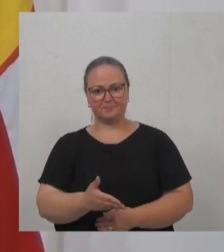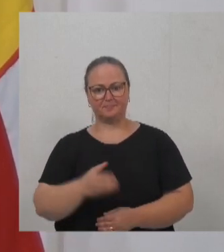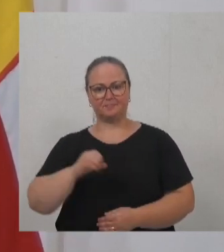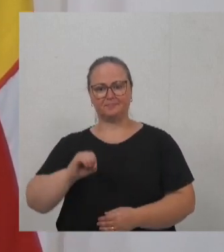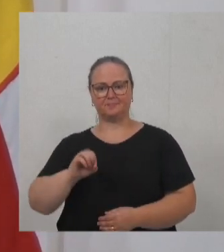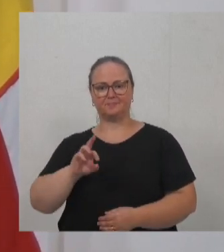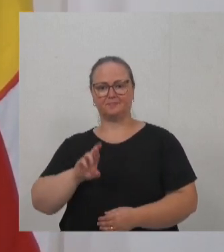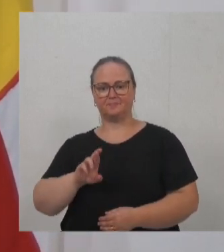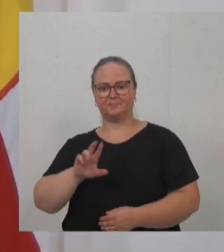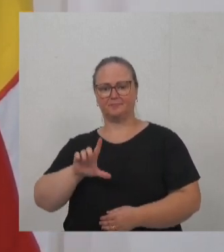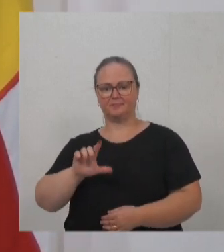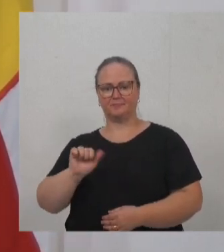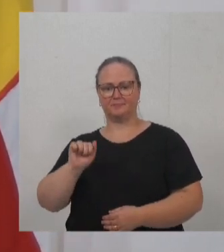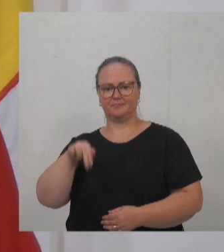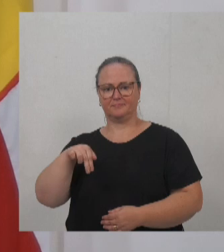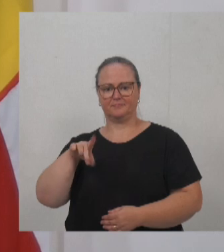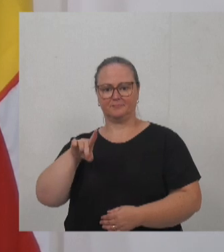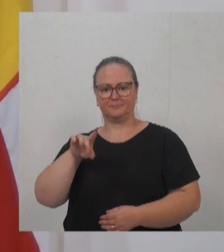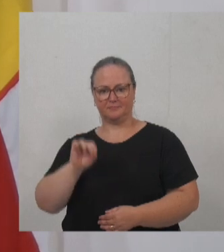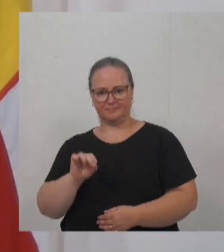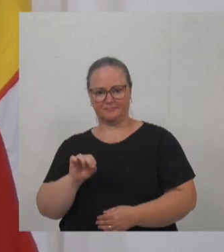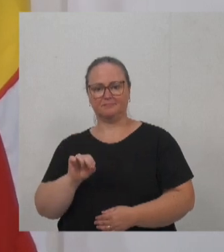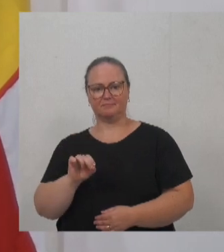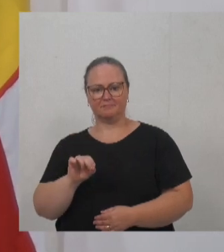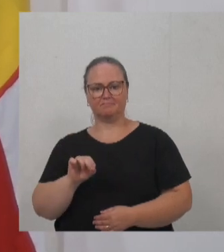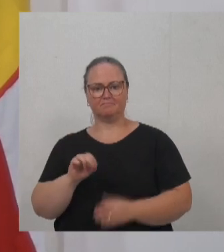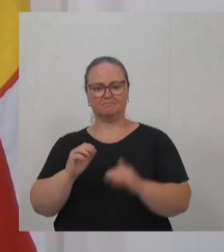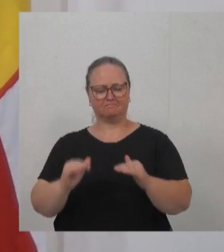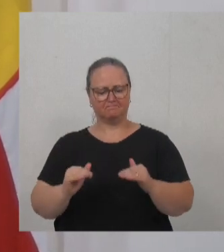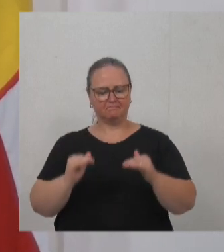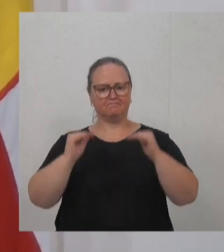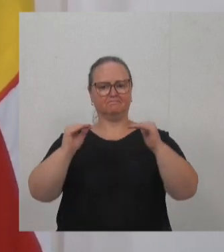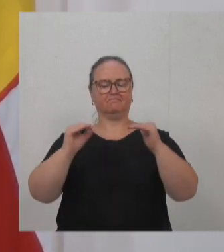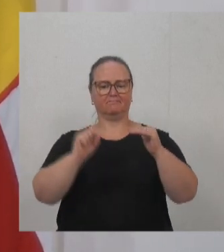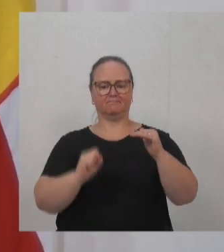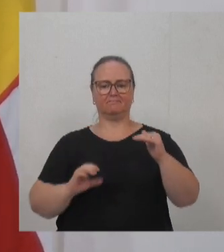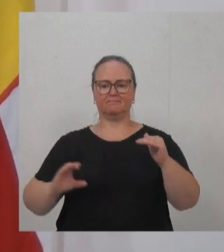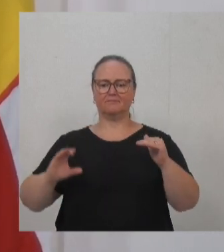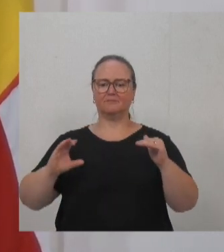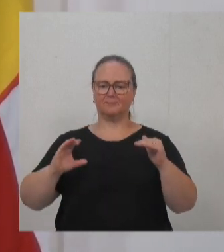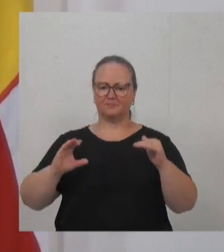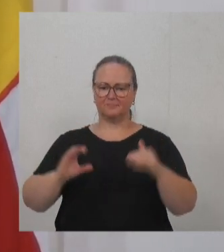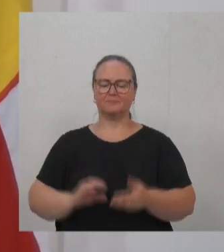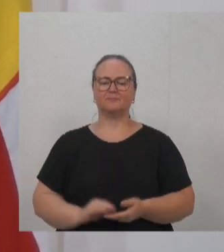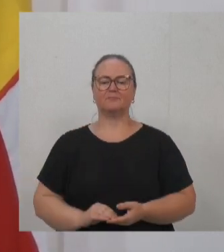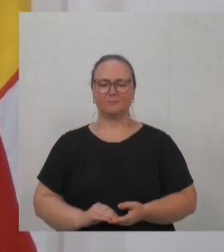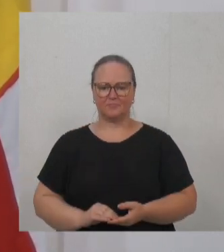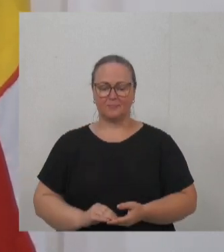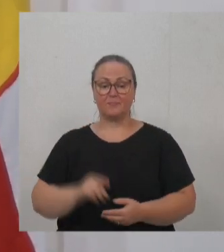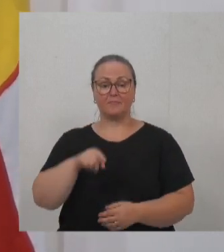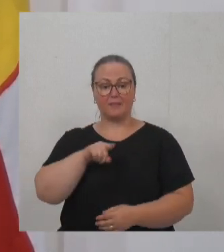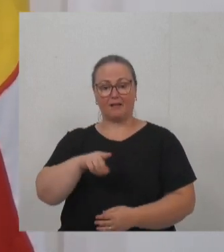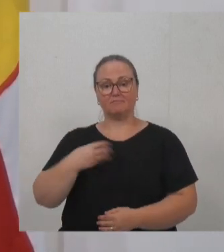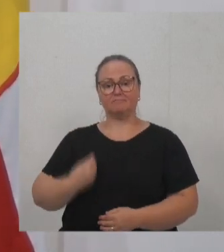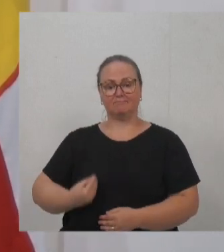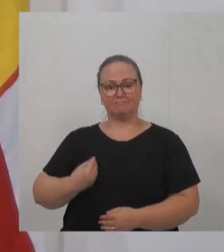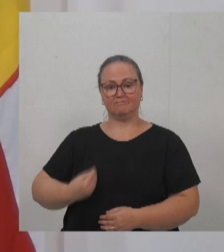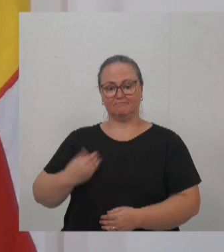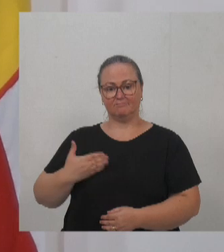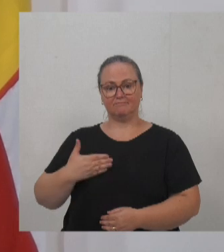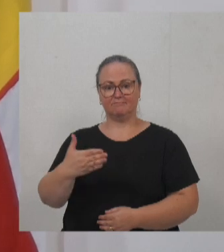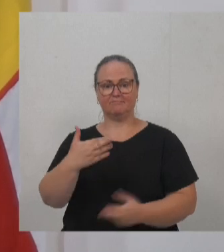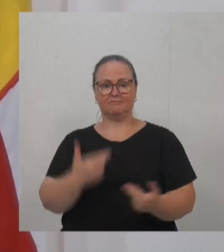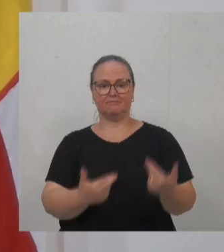Orlando Luiz Zanon, grande magistrado de Santa Catarina, que está na direção